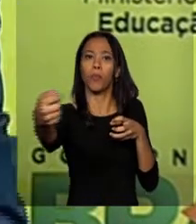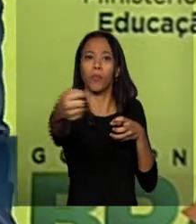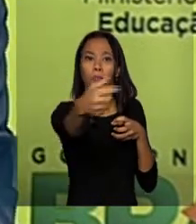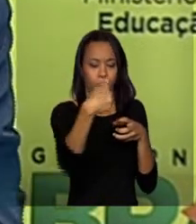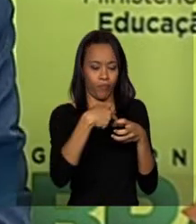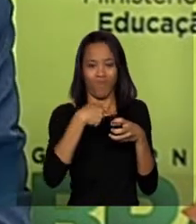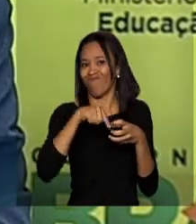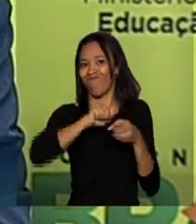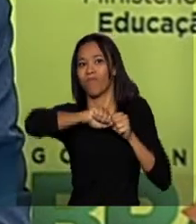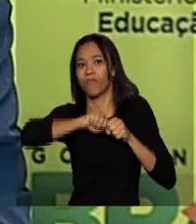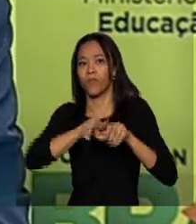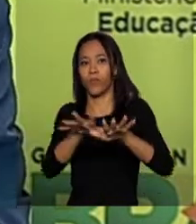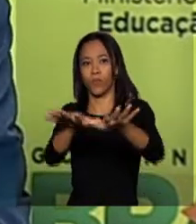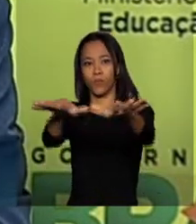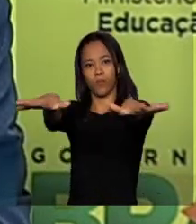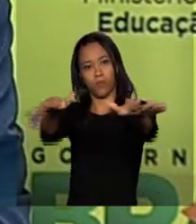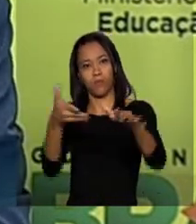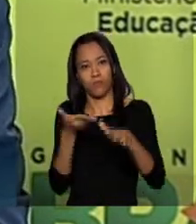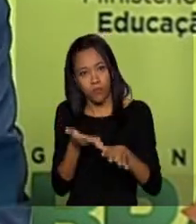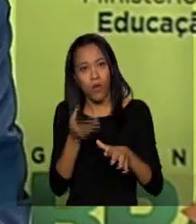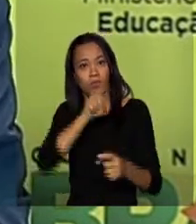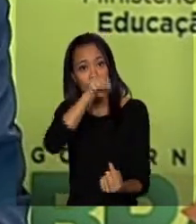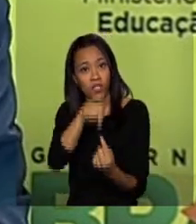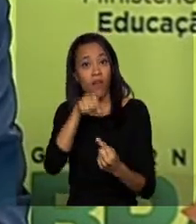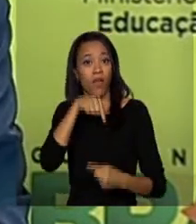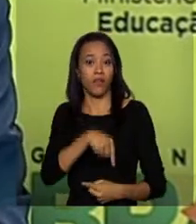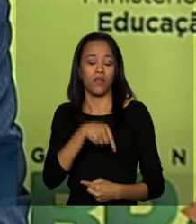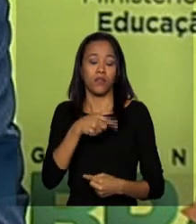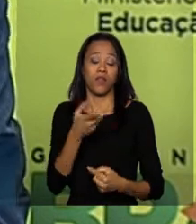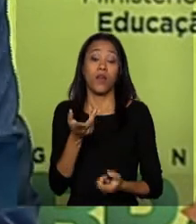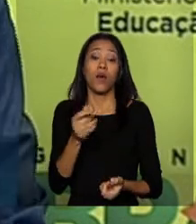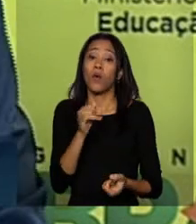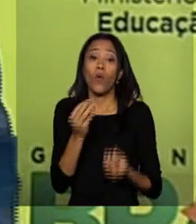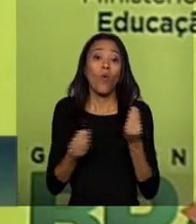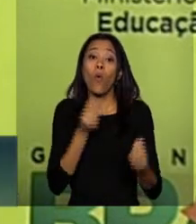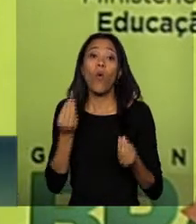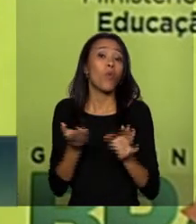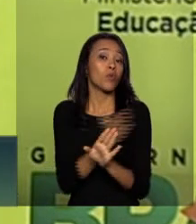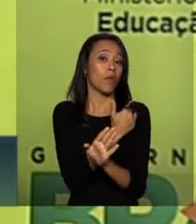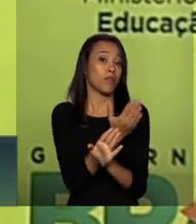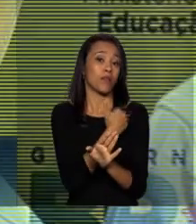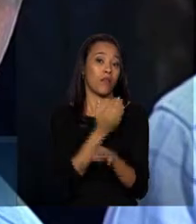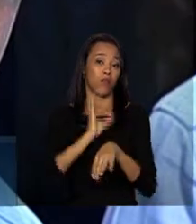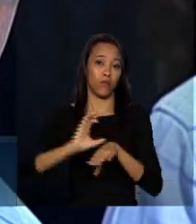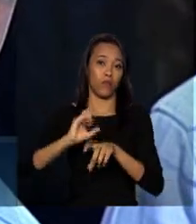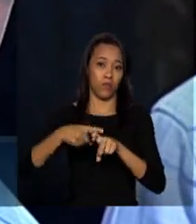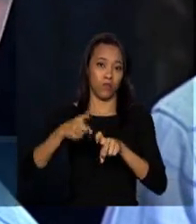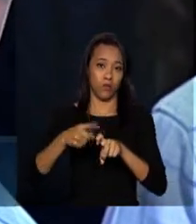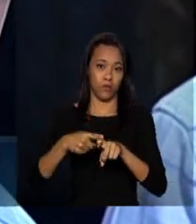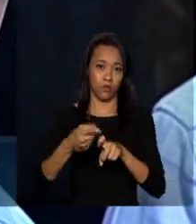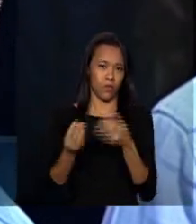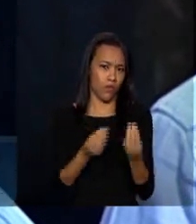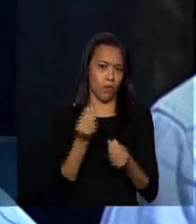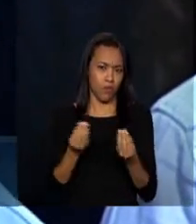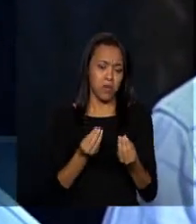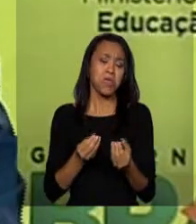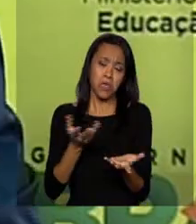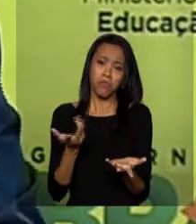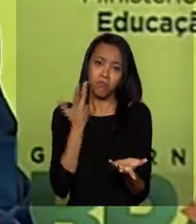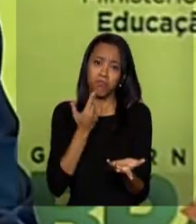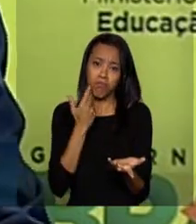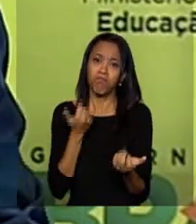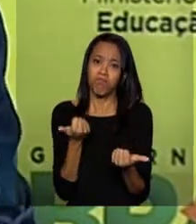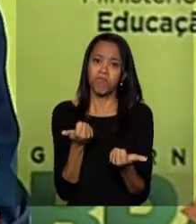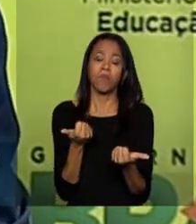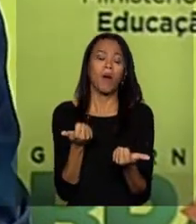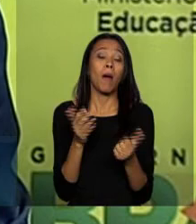você ali pode ofertar vagas. Você inverte a lógica que o ministro Chioro falou. Como é que funcionava curso de medicina antes? E era legítimo que assim fosse, mas